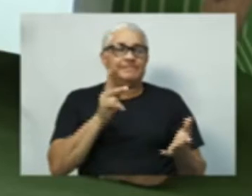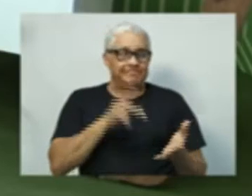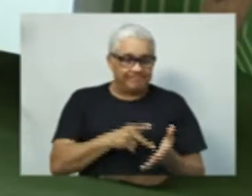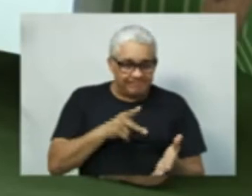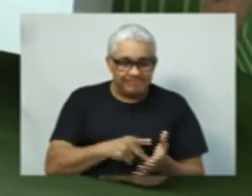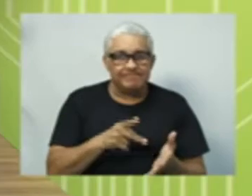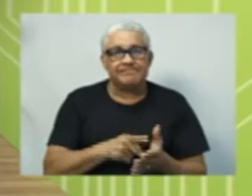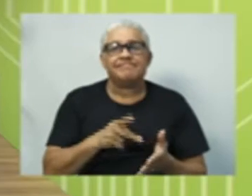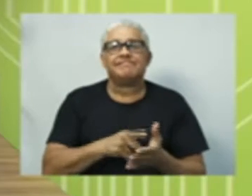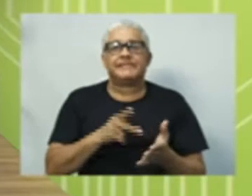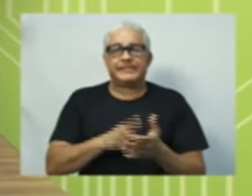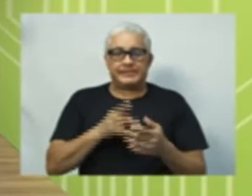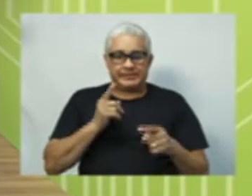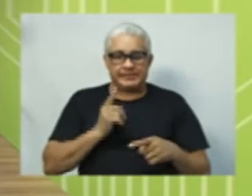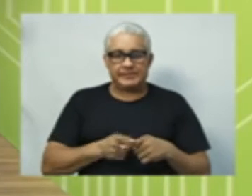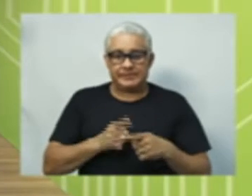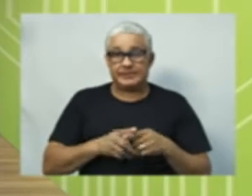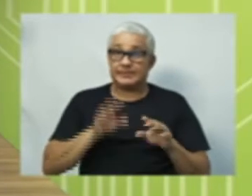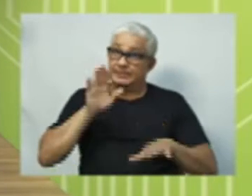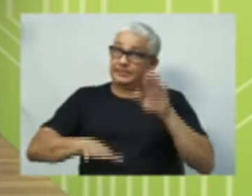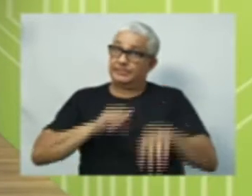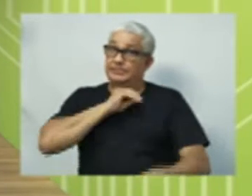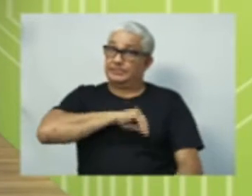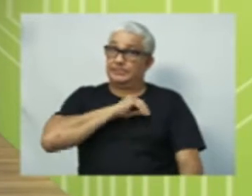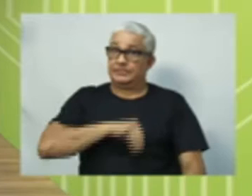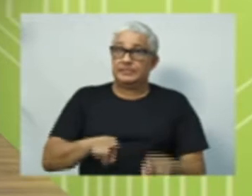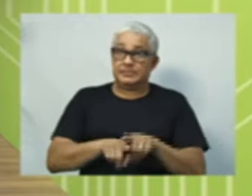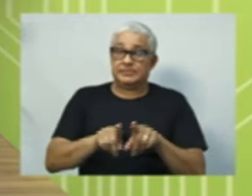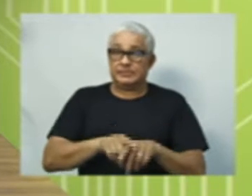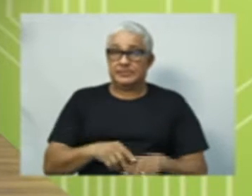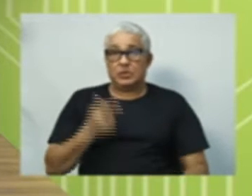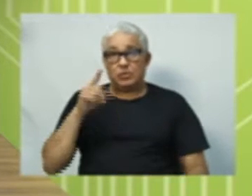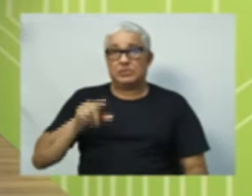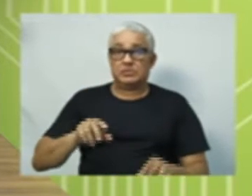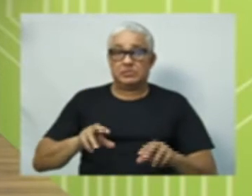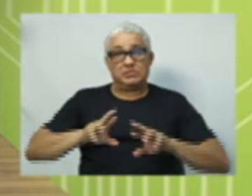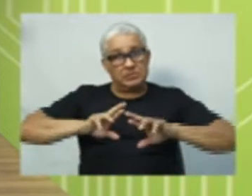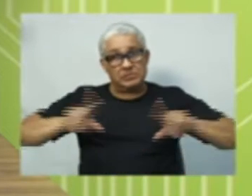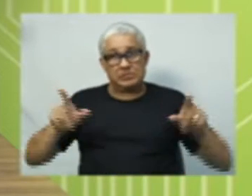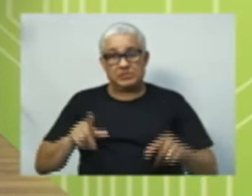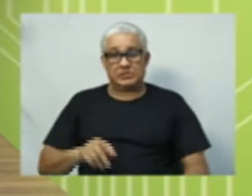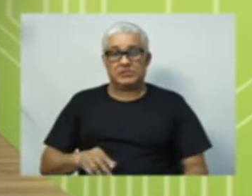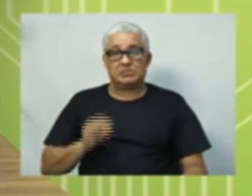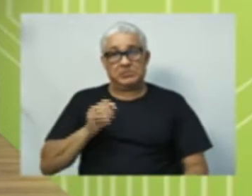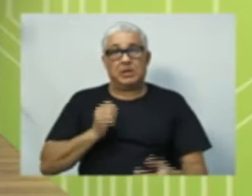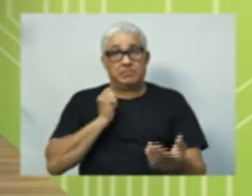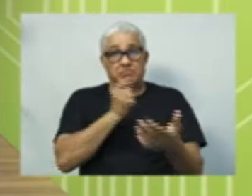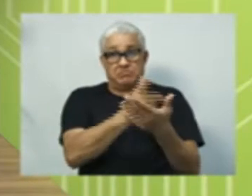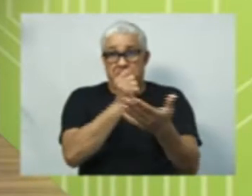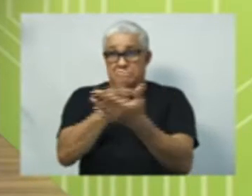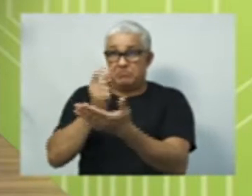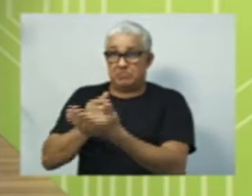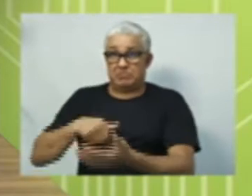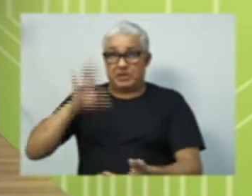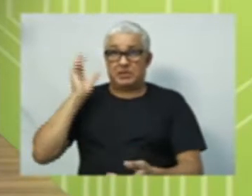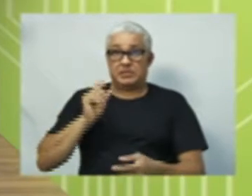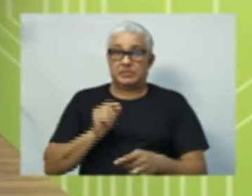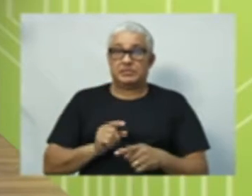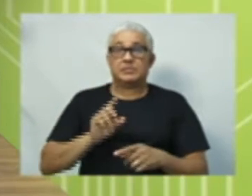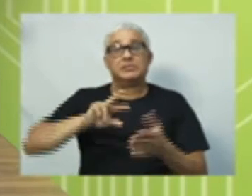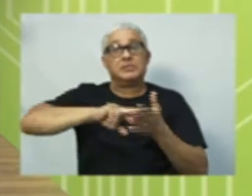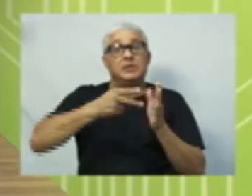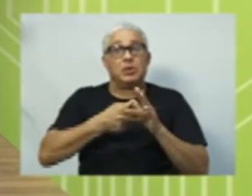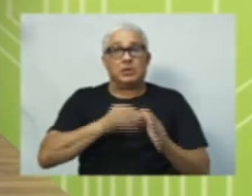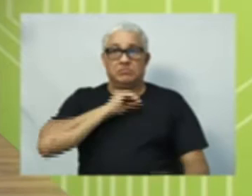professora? Infelizmente, dependendo da quantidade da renda. Mas tem outro ponto feliz, né? Quanto mais estamos pagando, quer dizer que nós estamos ganhando mais,